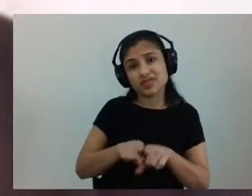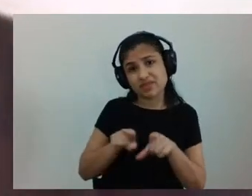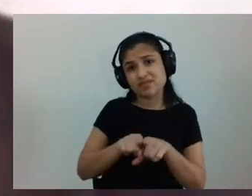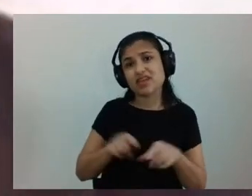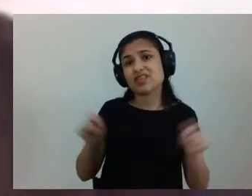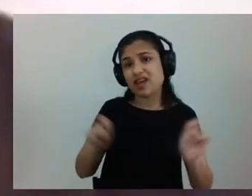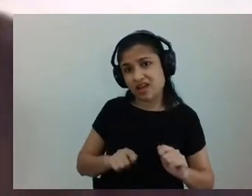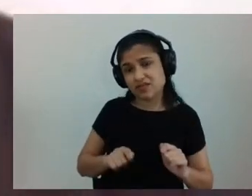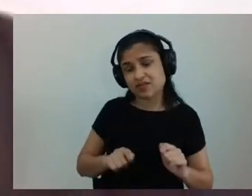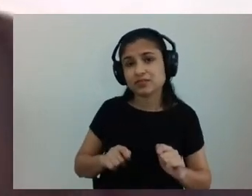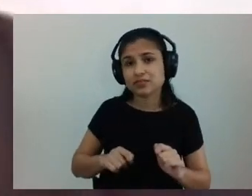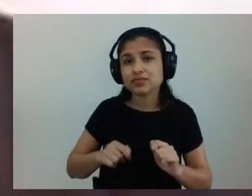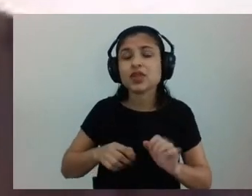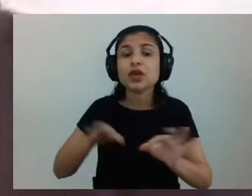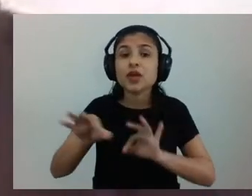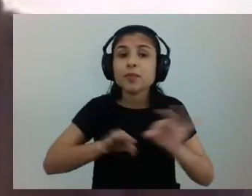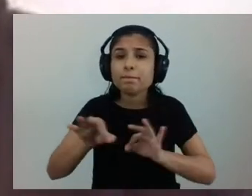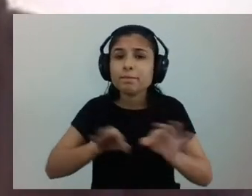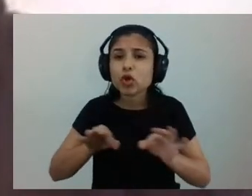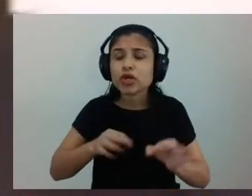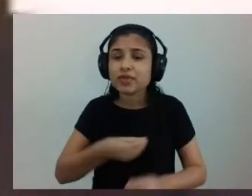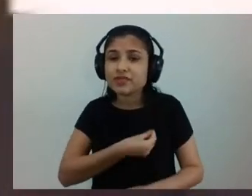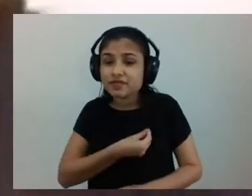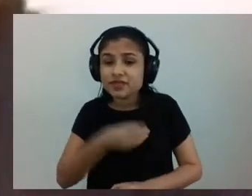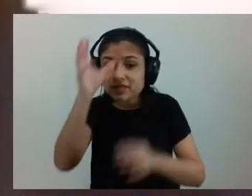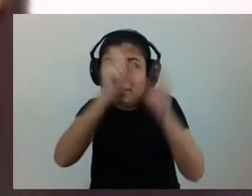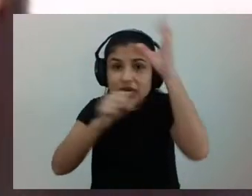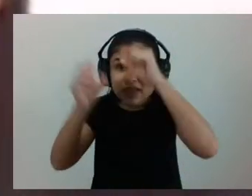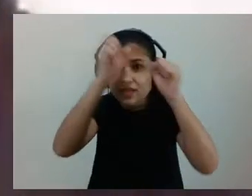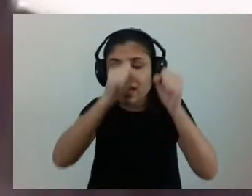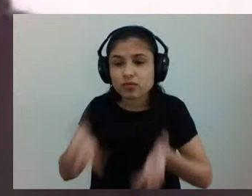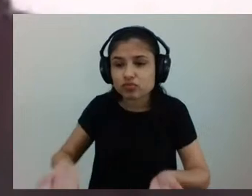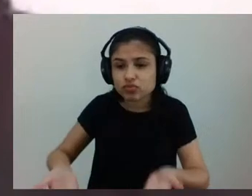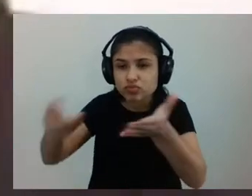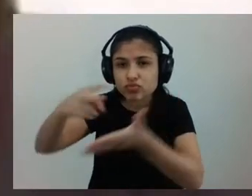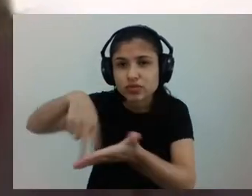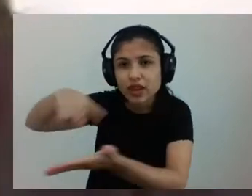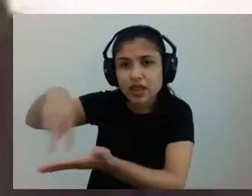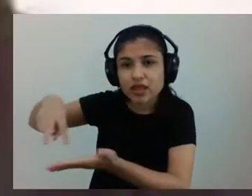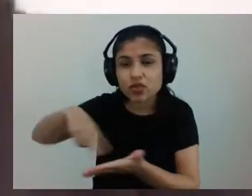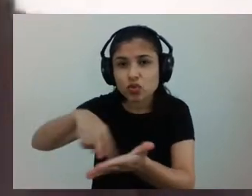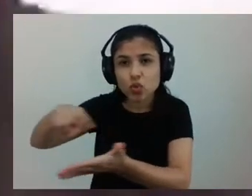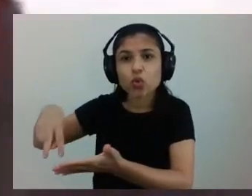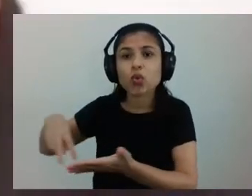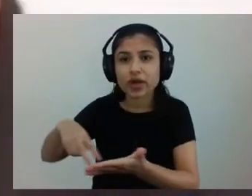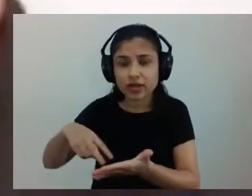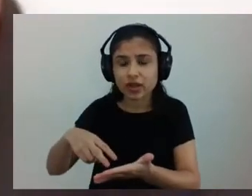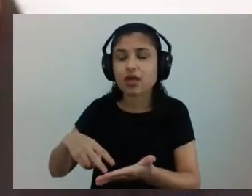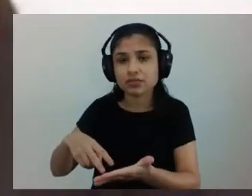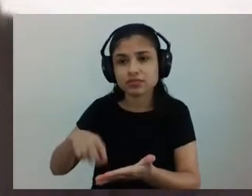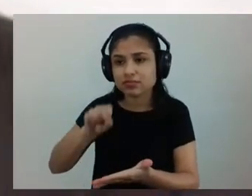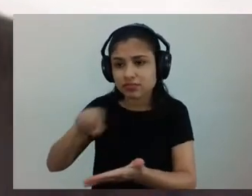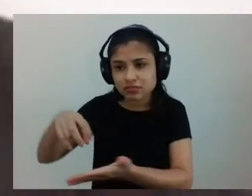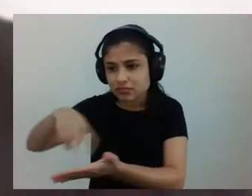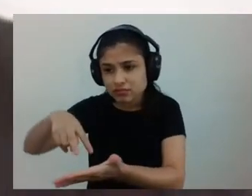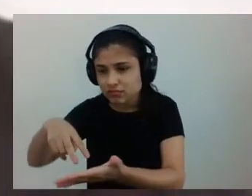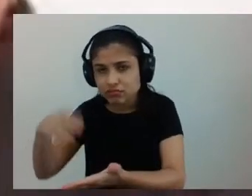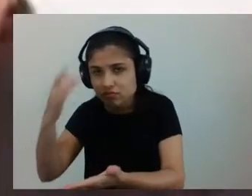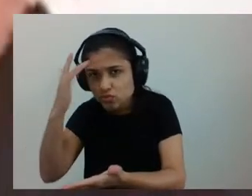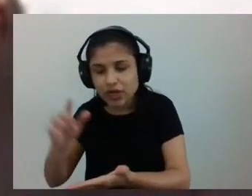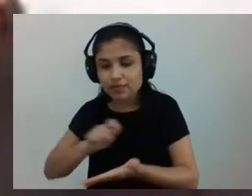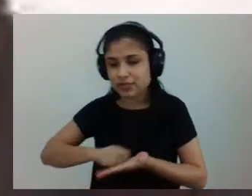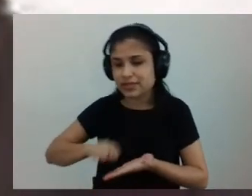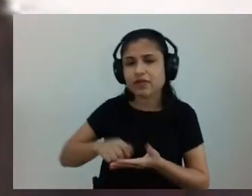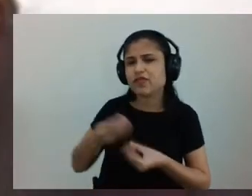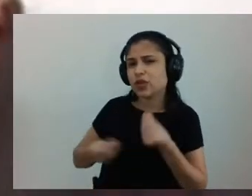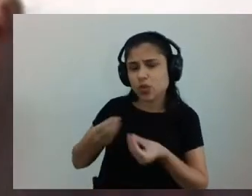Vivendo, Lendo, Aprendendo, incentivo à leitura. A gente vê que o estudante que chega aqui sabe ler, então não sabe escrever. Um programa que chama-se